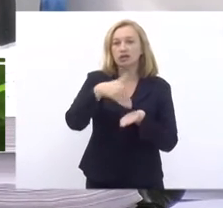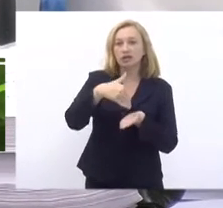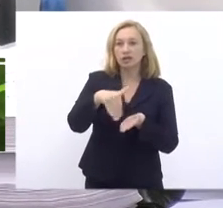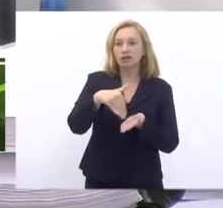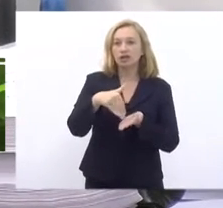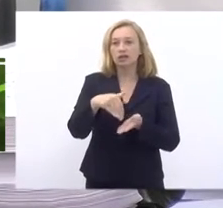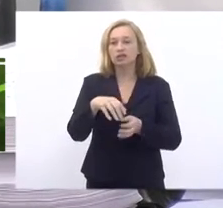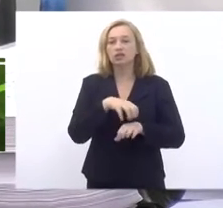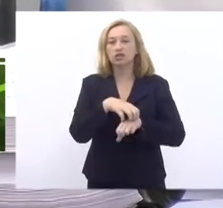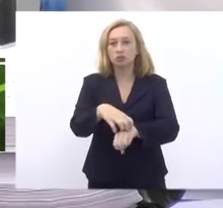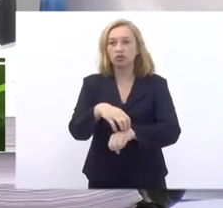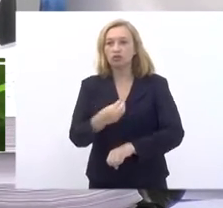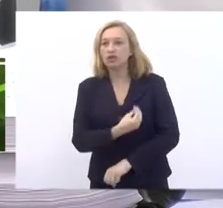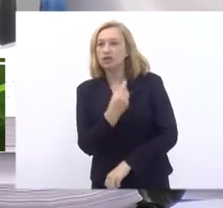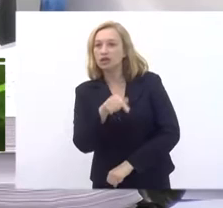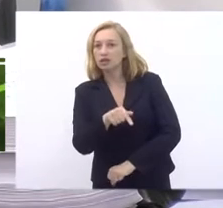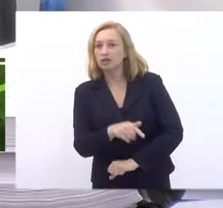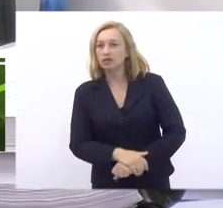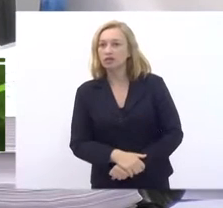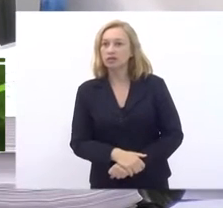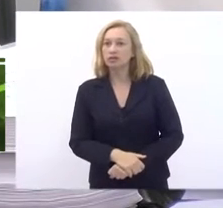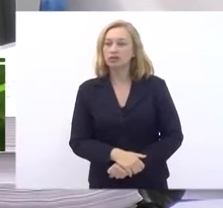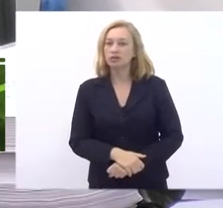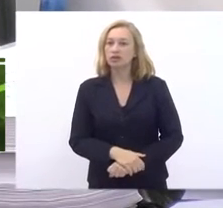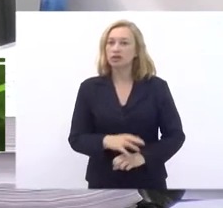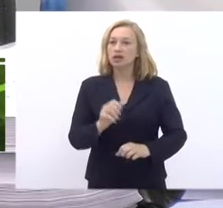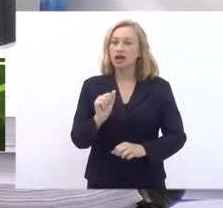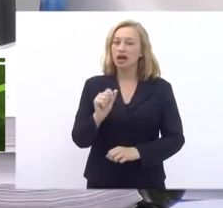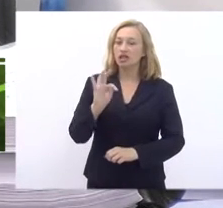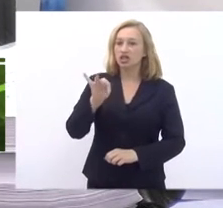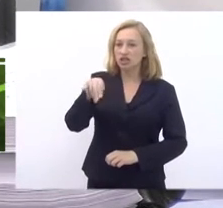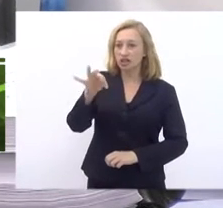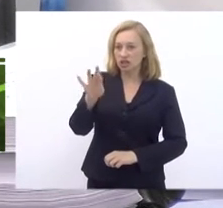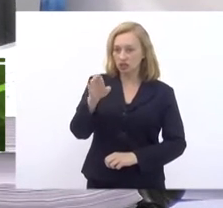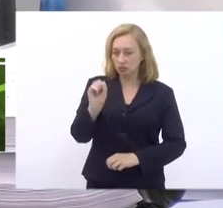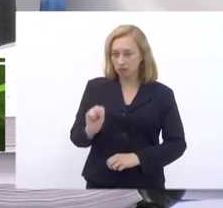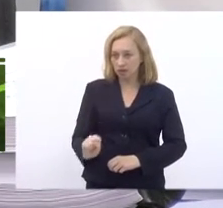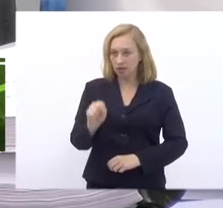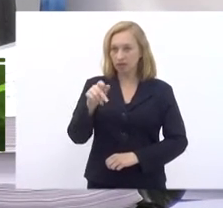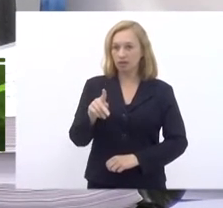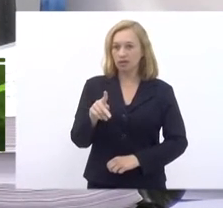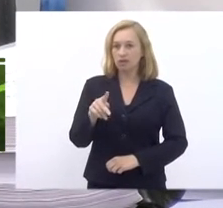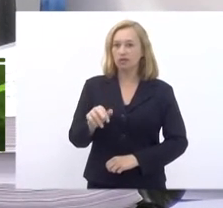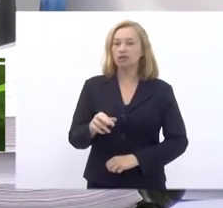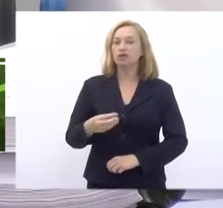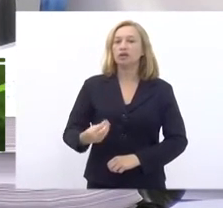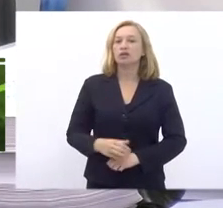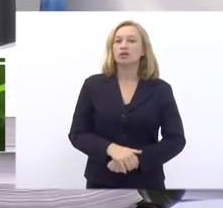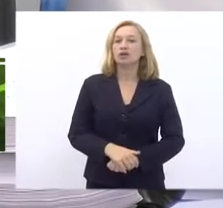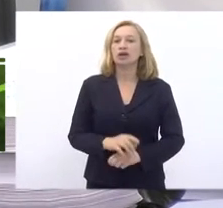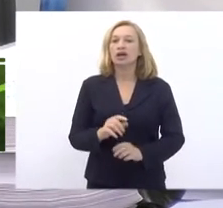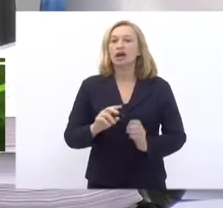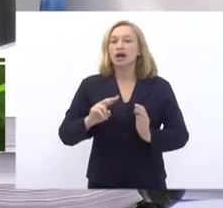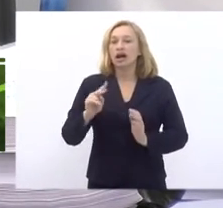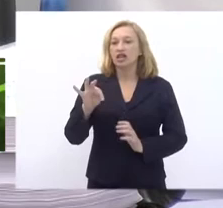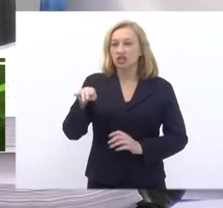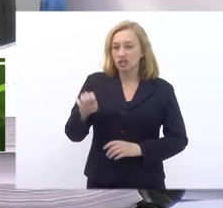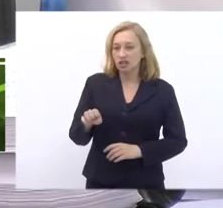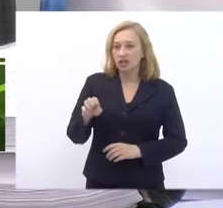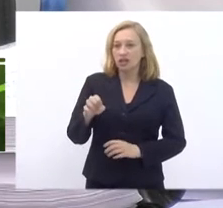está presente? A Getransp? Presente. Agência Reguladora da